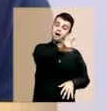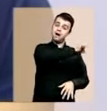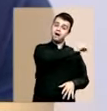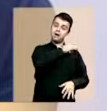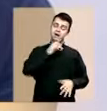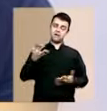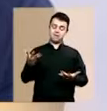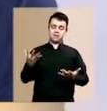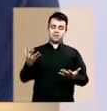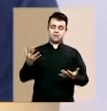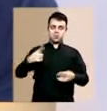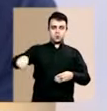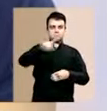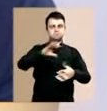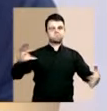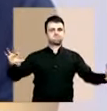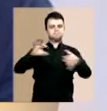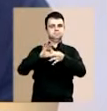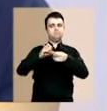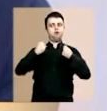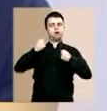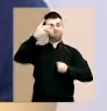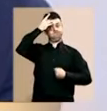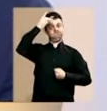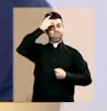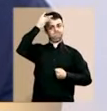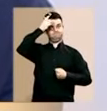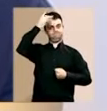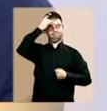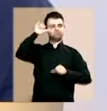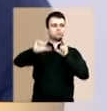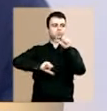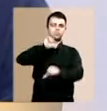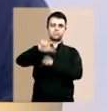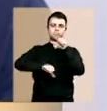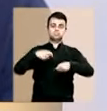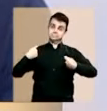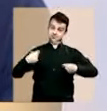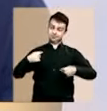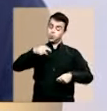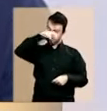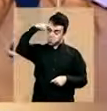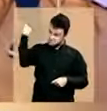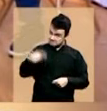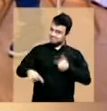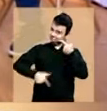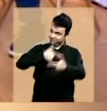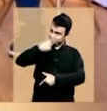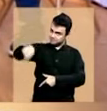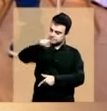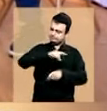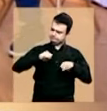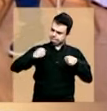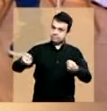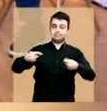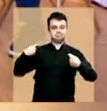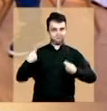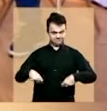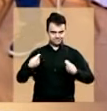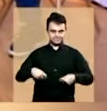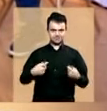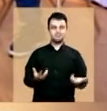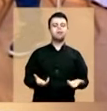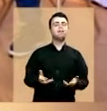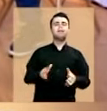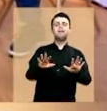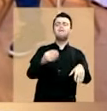depende de uma força grande que a gente tem que furar essa barreira Dá trabalho, a gente tem que se empenhar. Quem quiser trocar